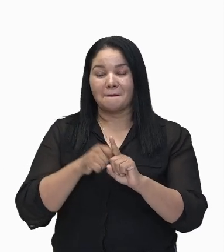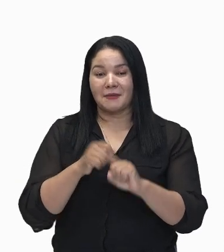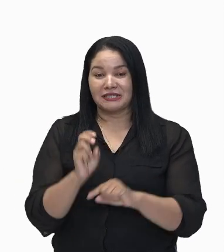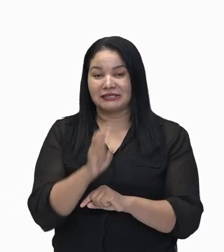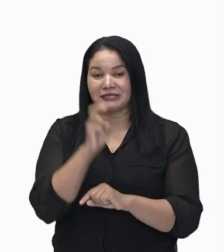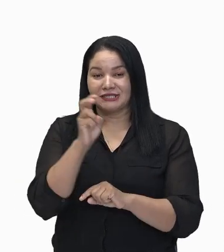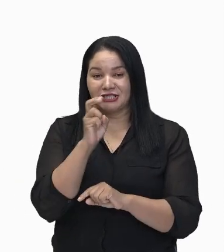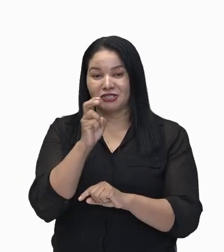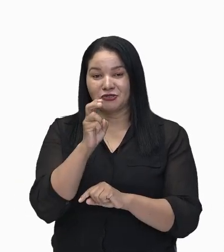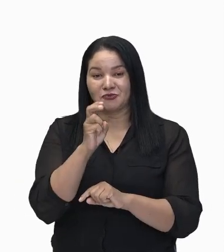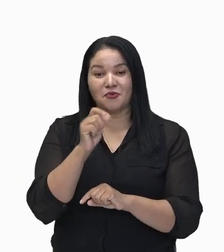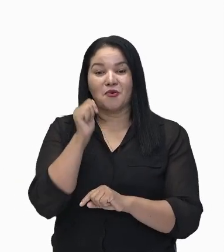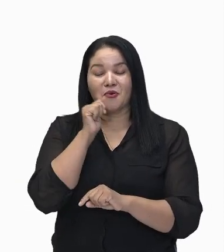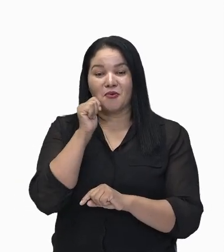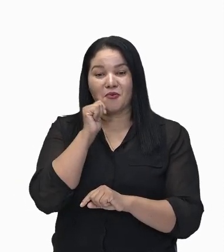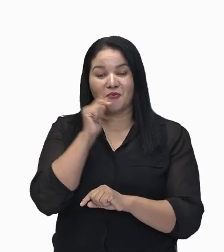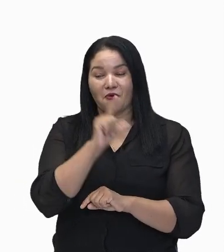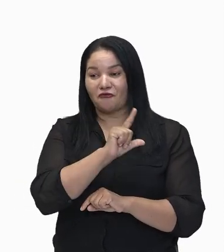embora. Ó.